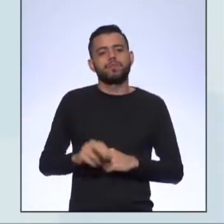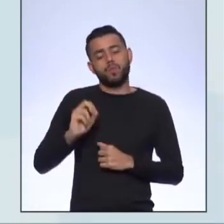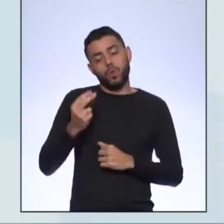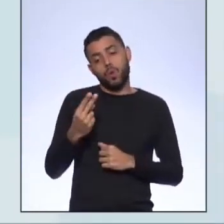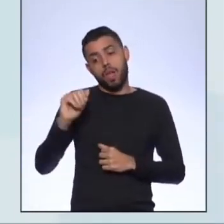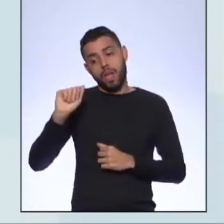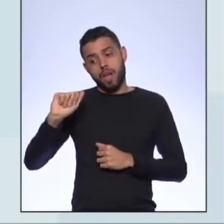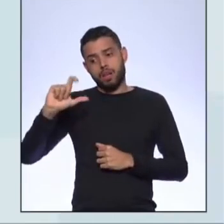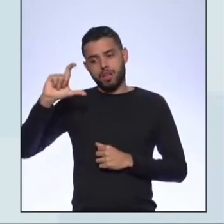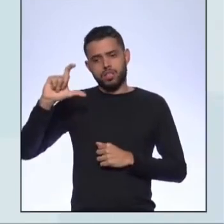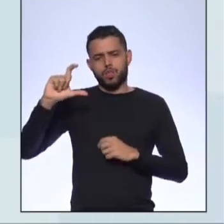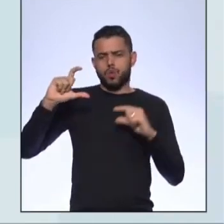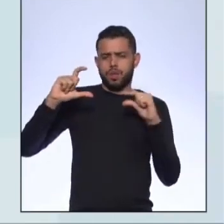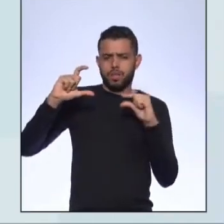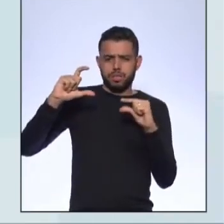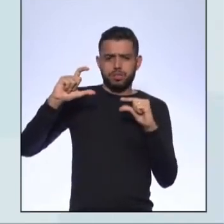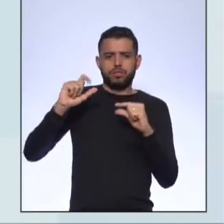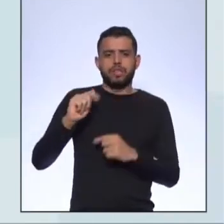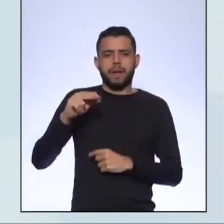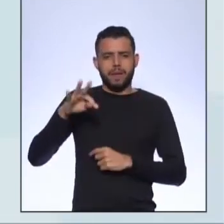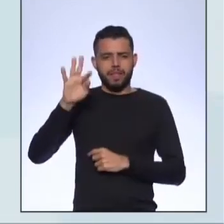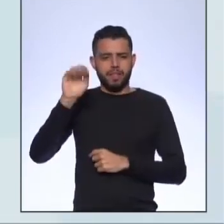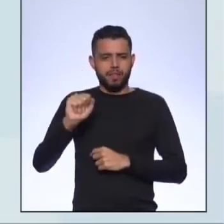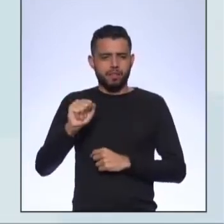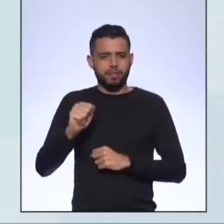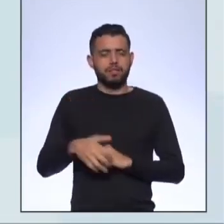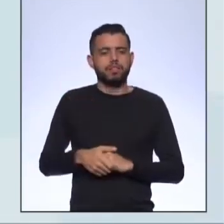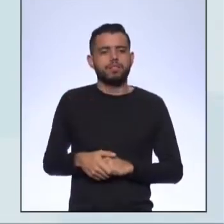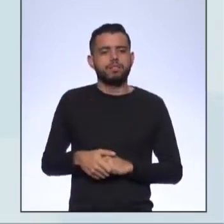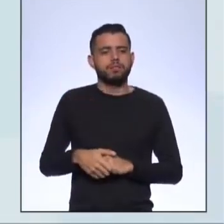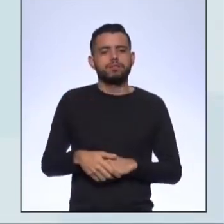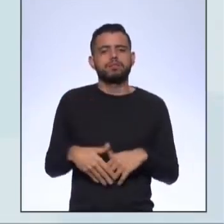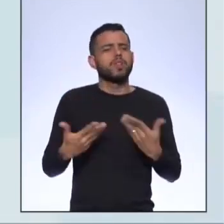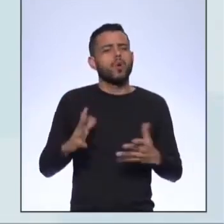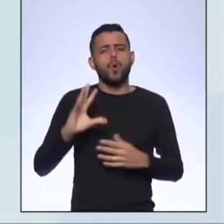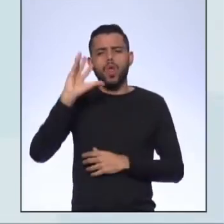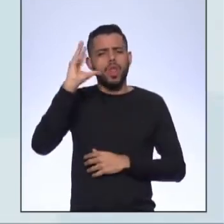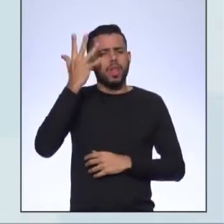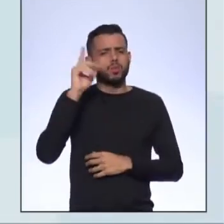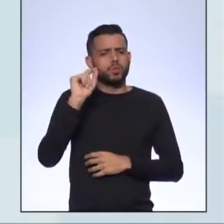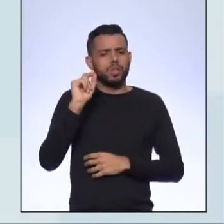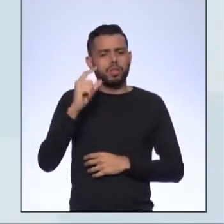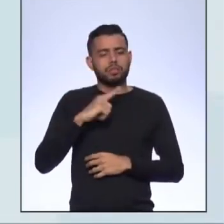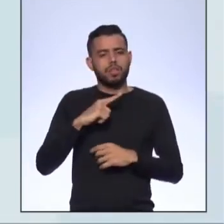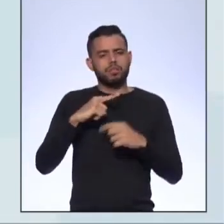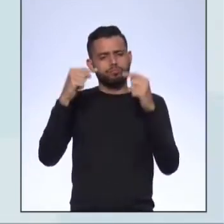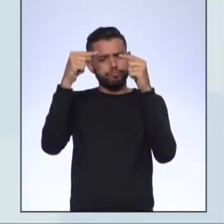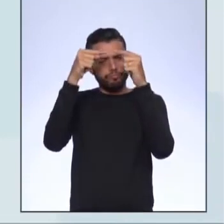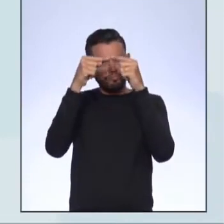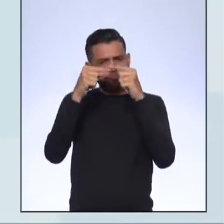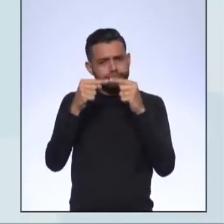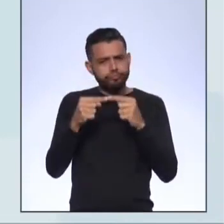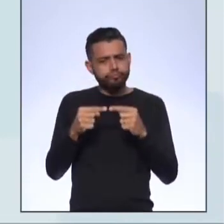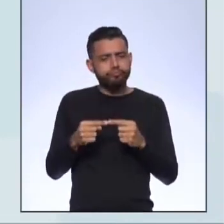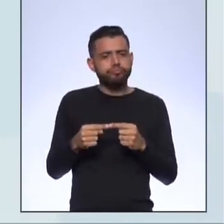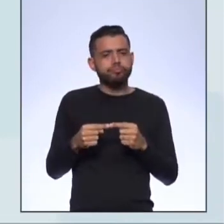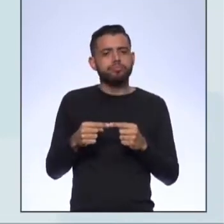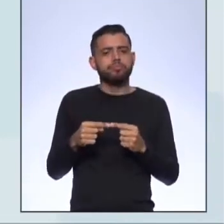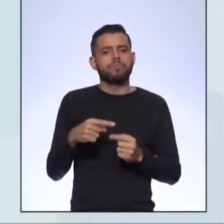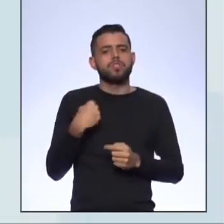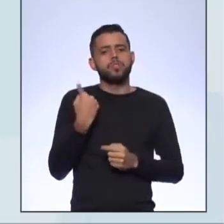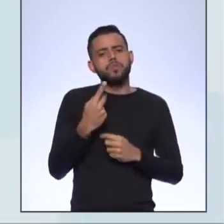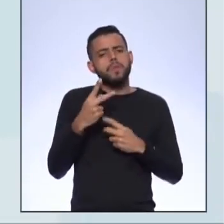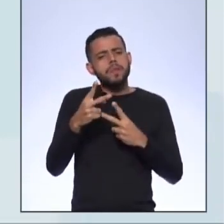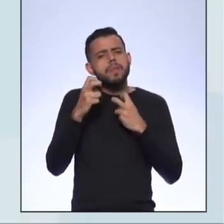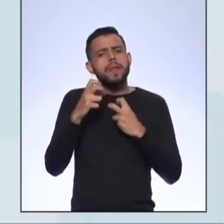azão ou passa o azinho na gameta. E aí, o que acontece? Que quando acontecem combinações disso daí, a gente vai ver que tem